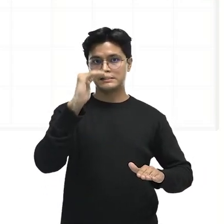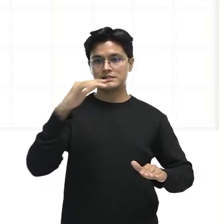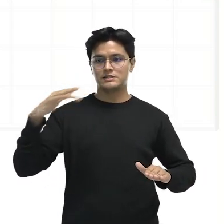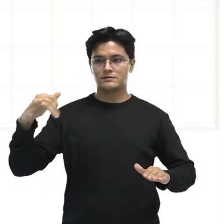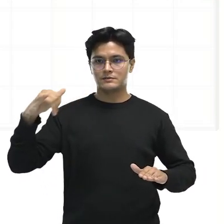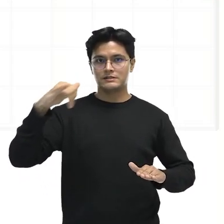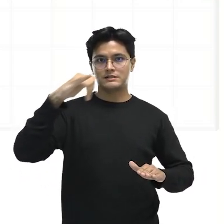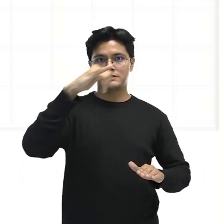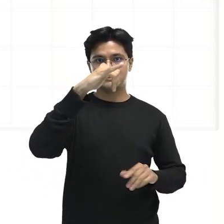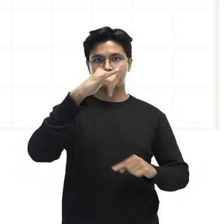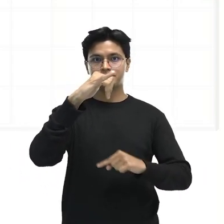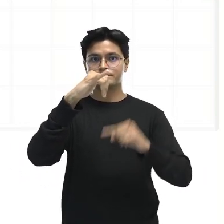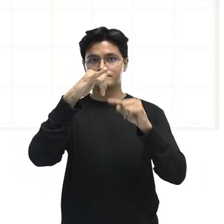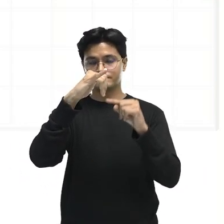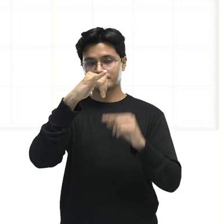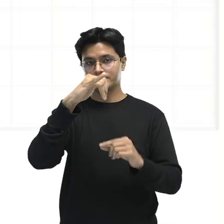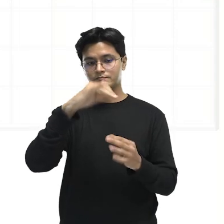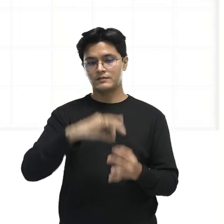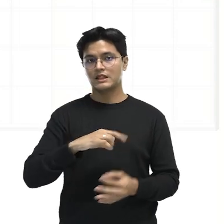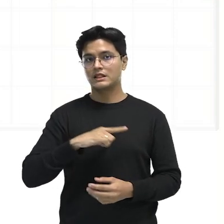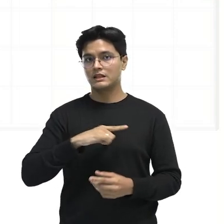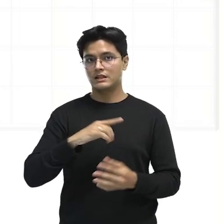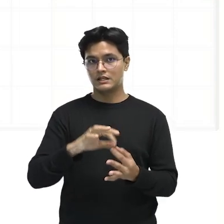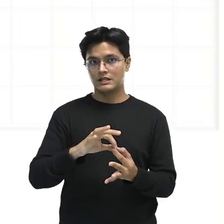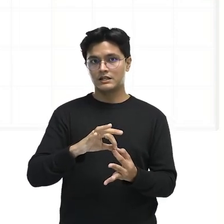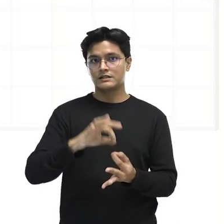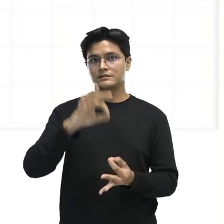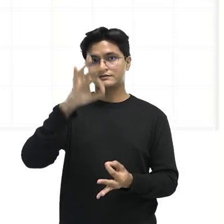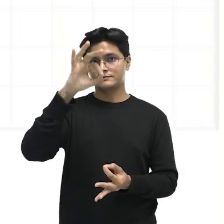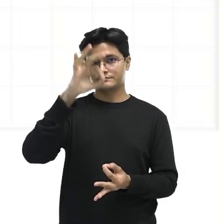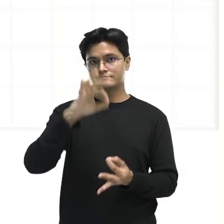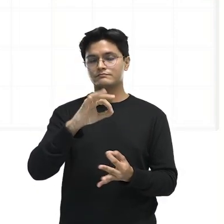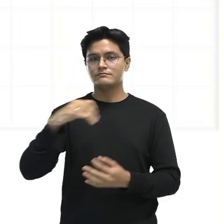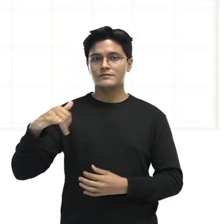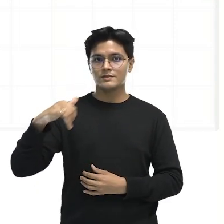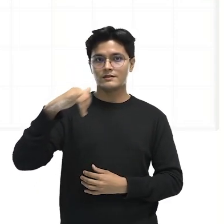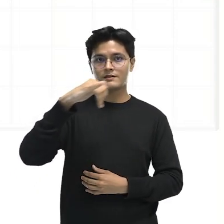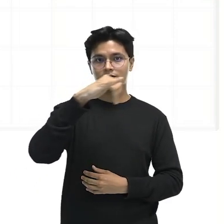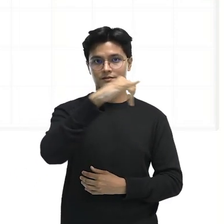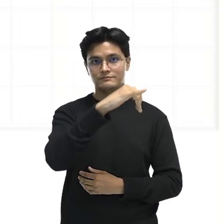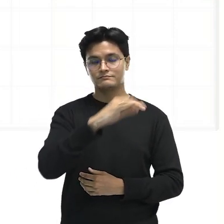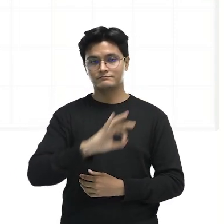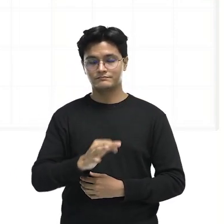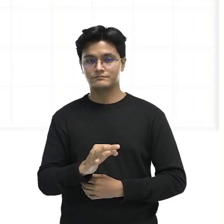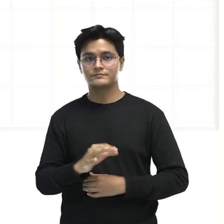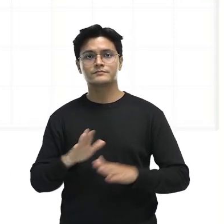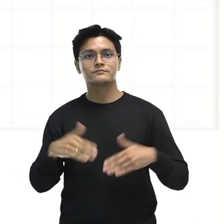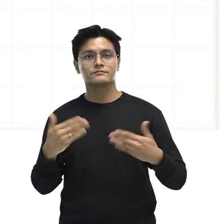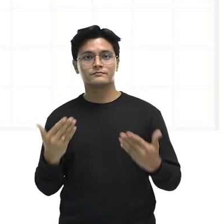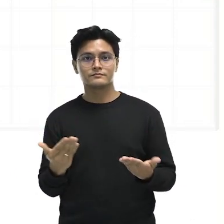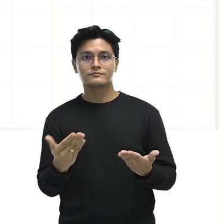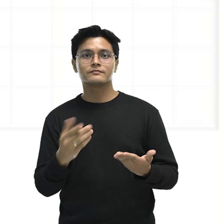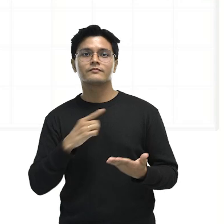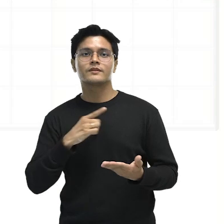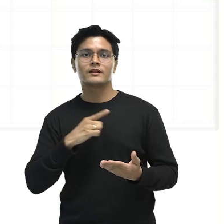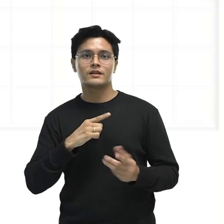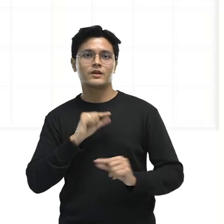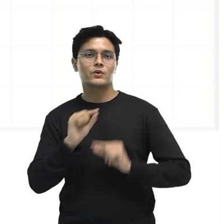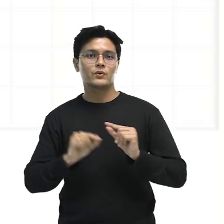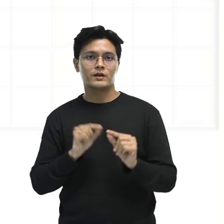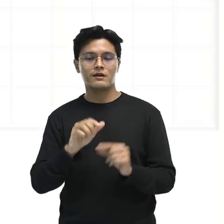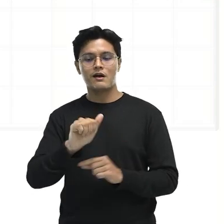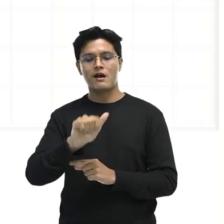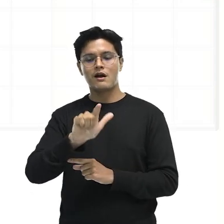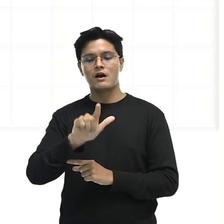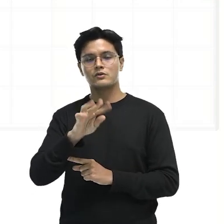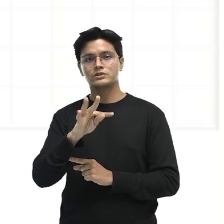nível você tem ali as aeronaves sobrevoando, né? Então aqui você tem uma